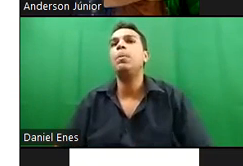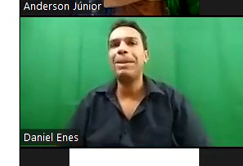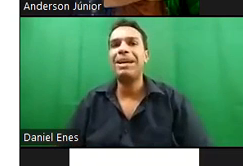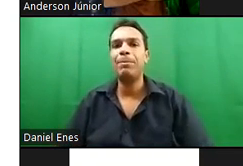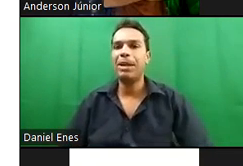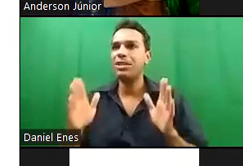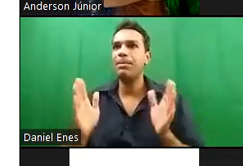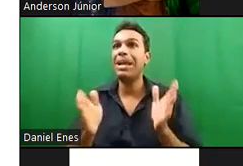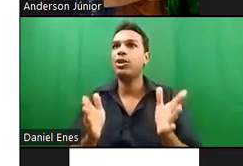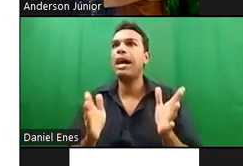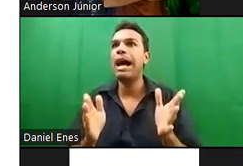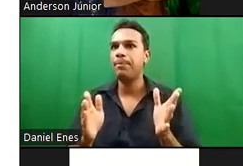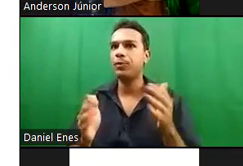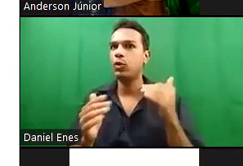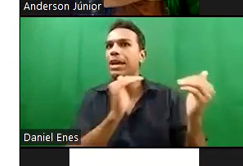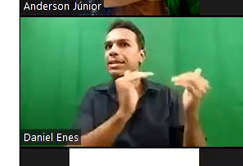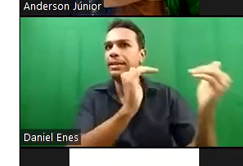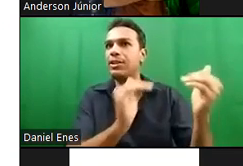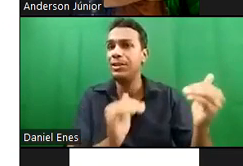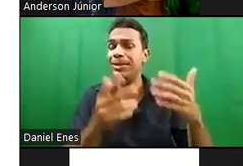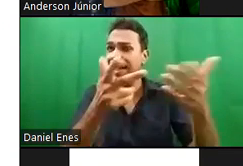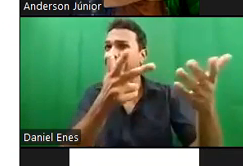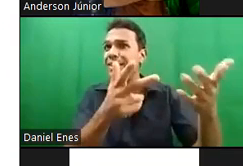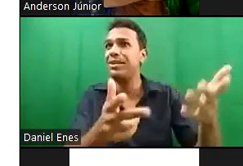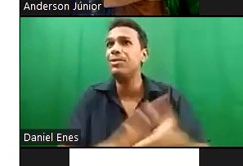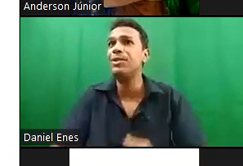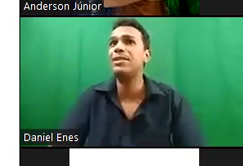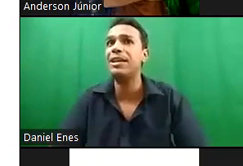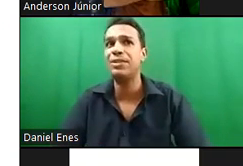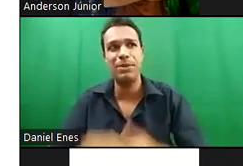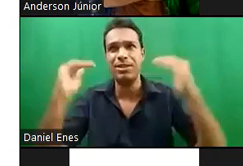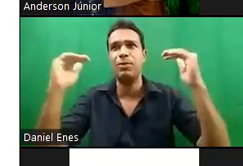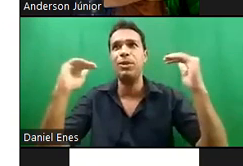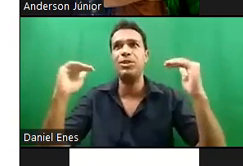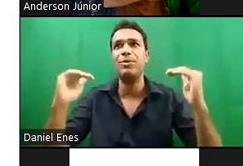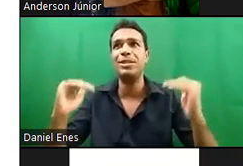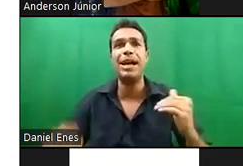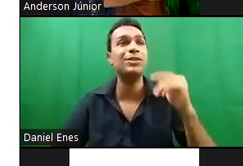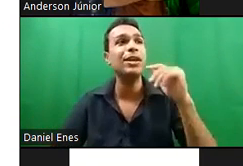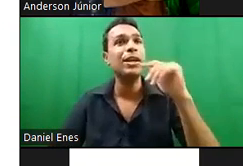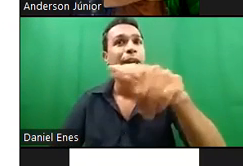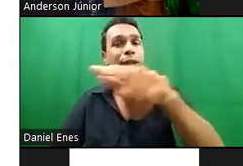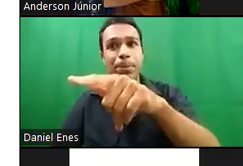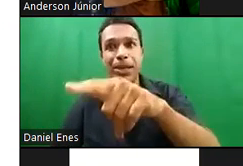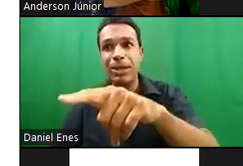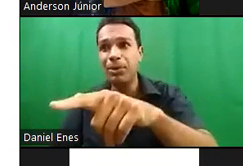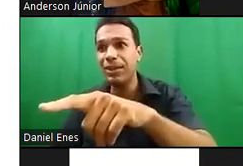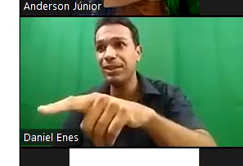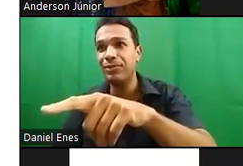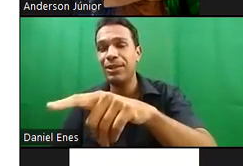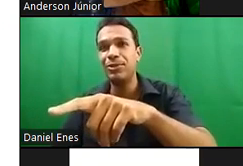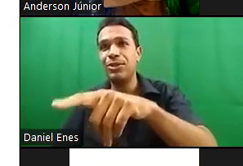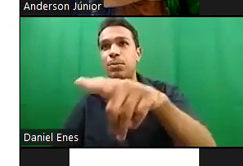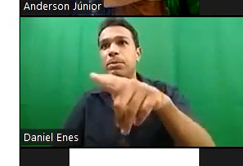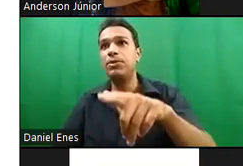gringo para você praticar conversa nas línguas. E tem até das línguas de sinais também. Você vê um monte de língua de sinais. E o Pedro,